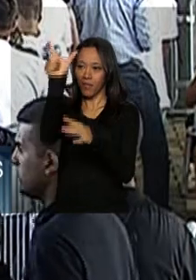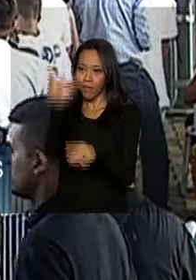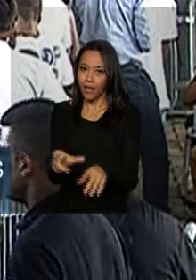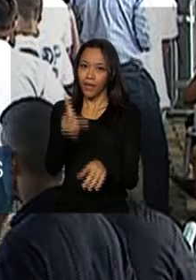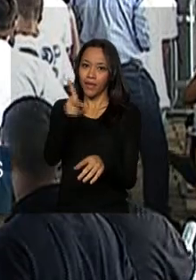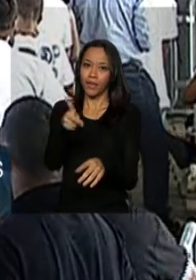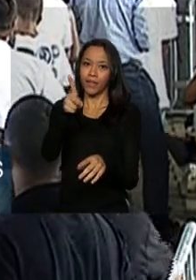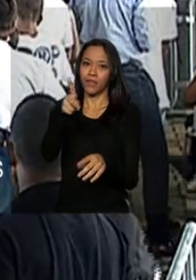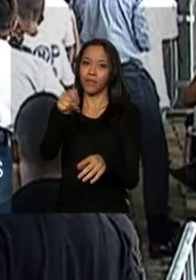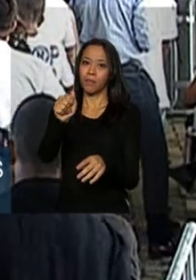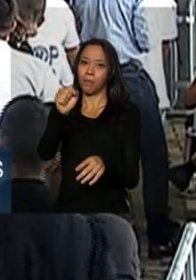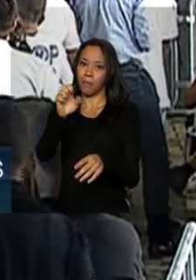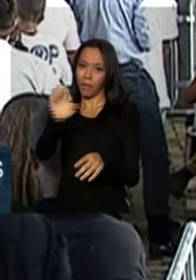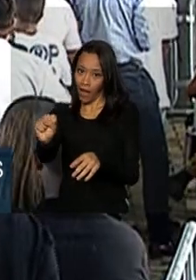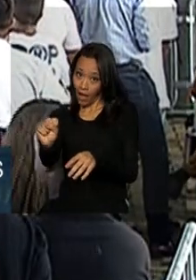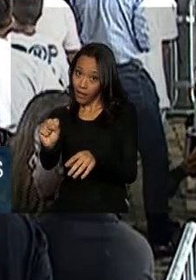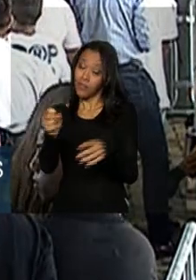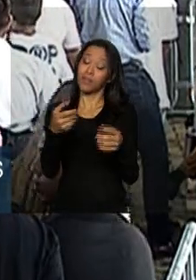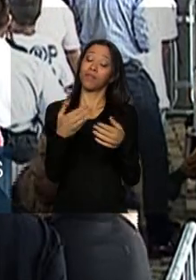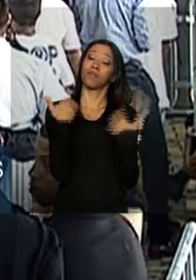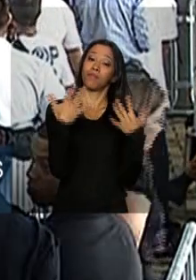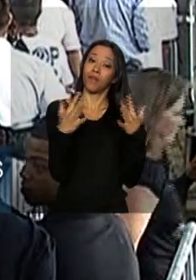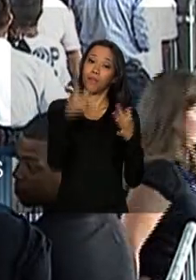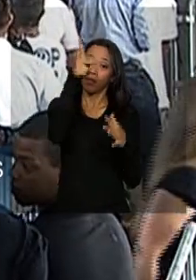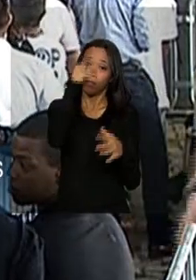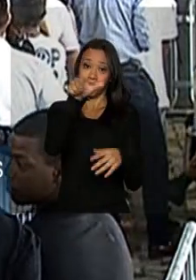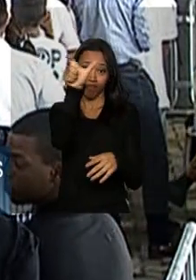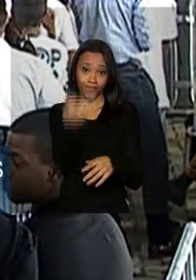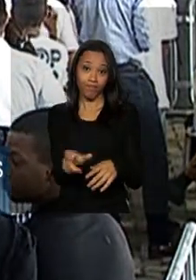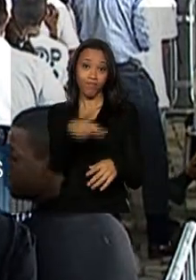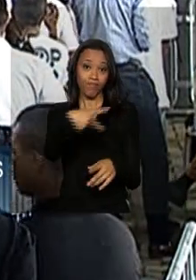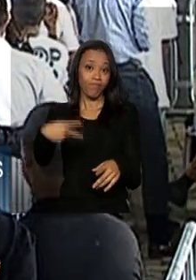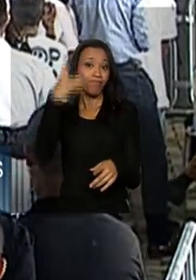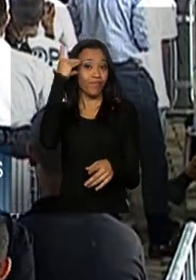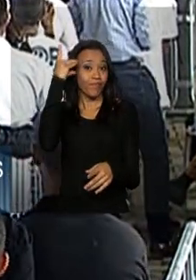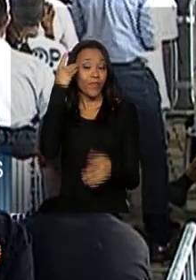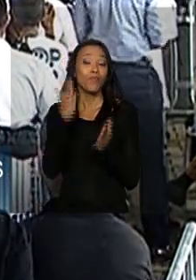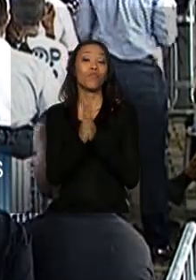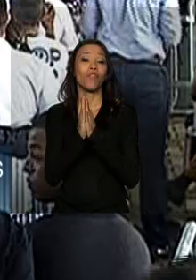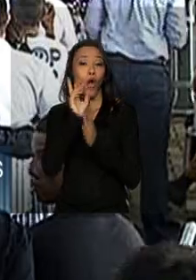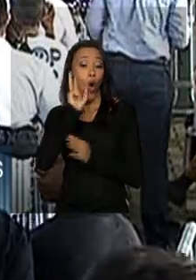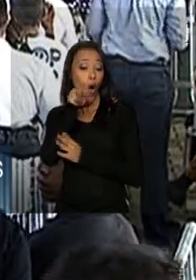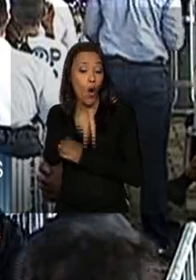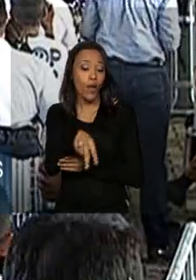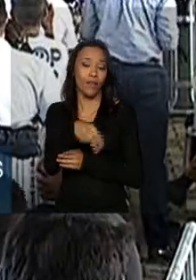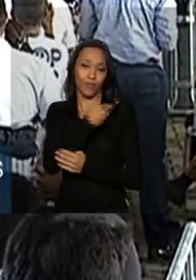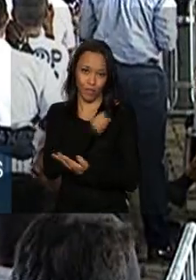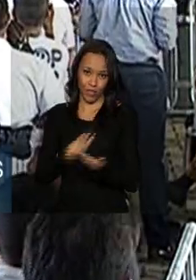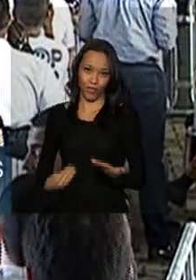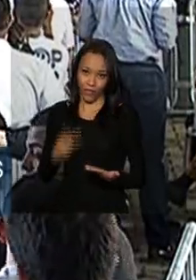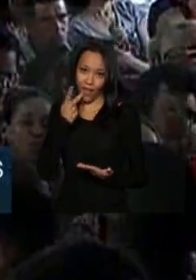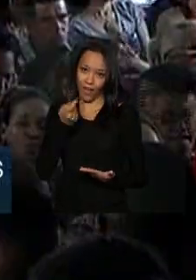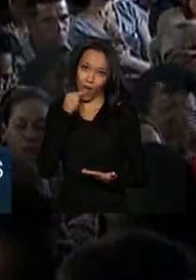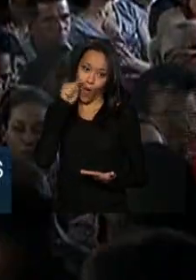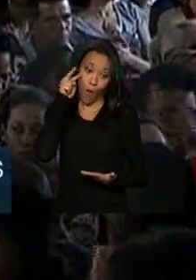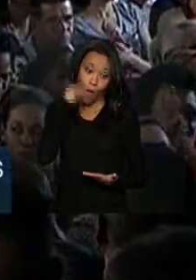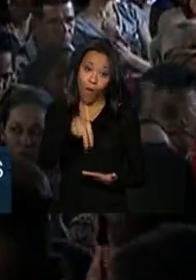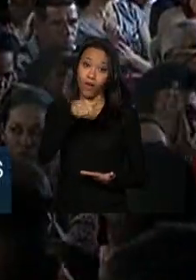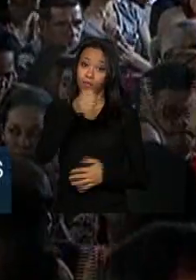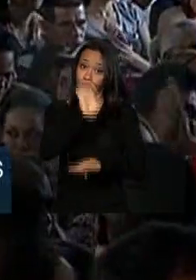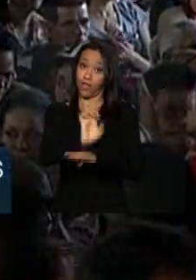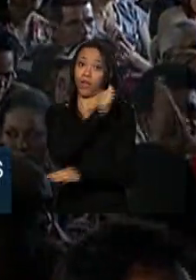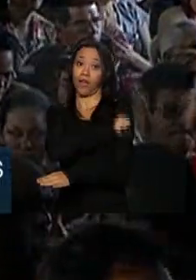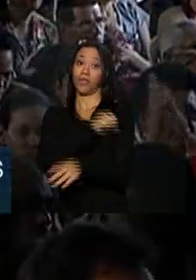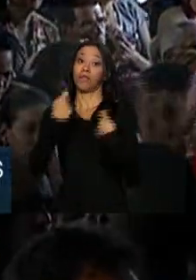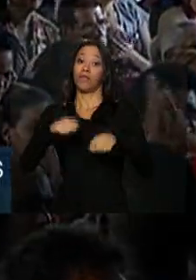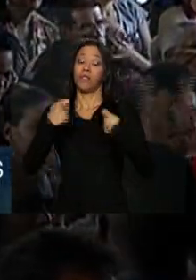Dilma. Kassab, olha para São Paulo, mas olha bastante para o Rio de Janeiro, que o Rio precisa muito do Ministério